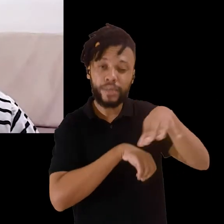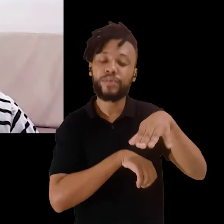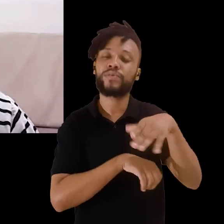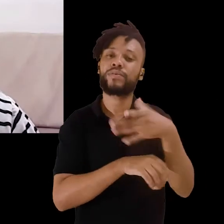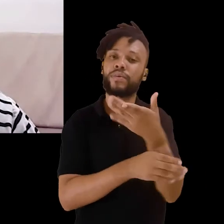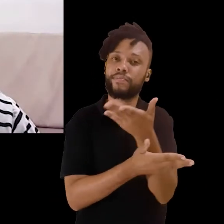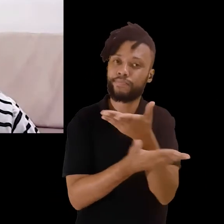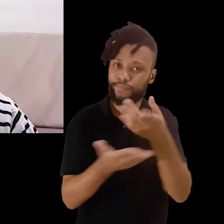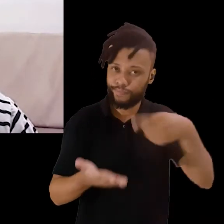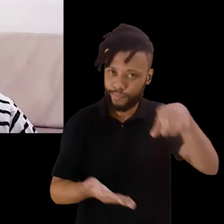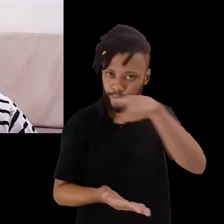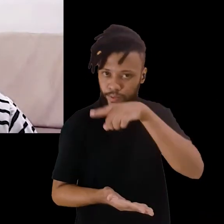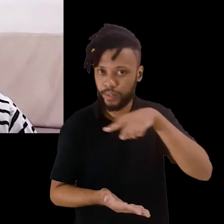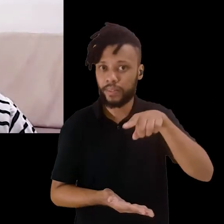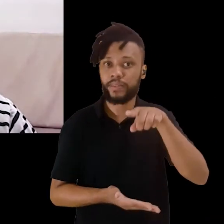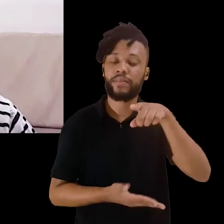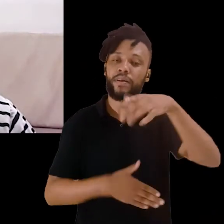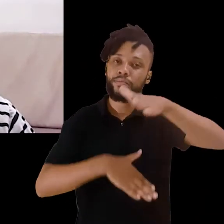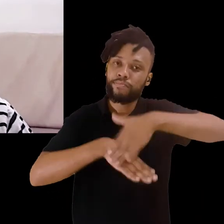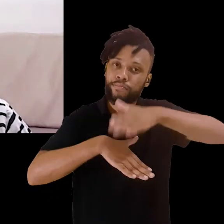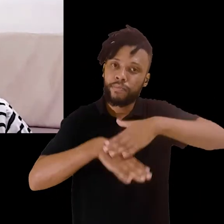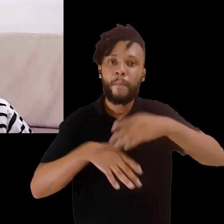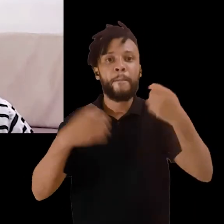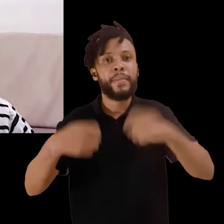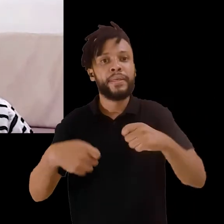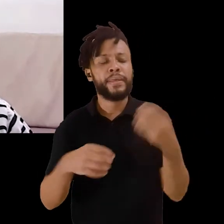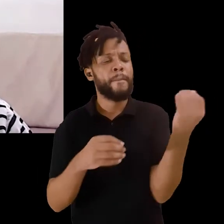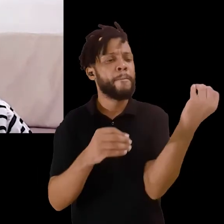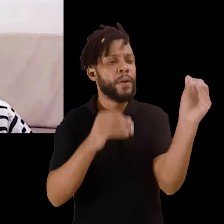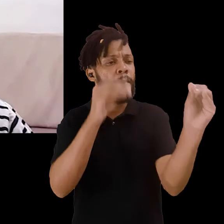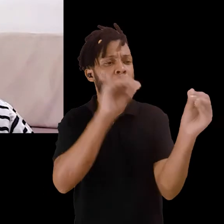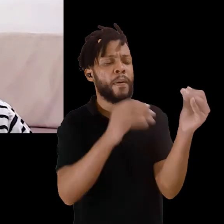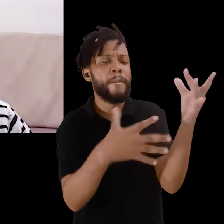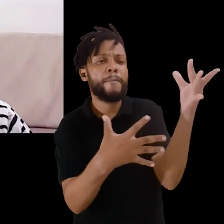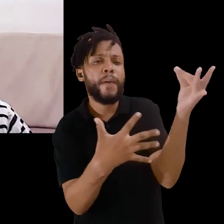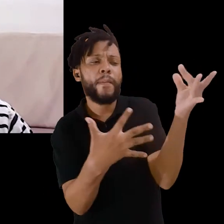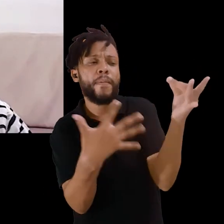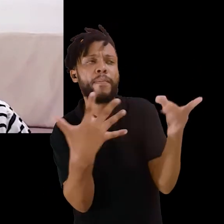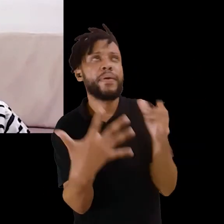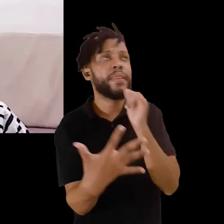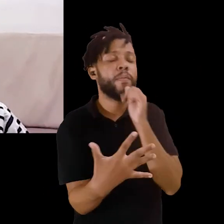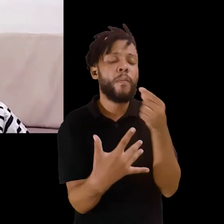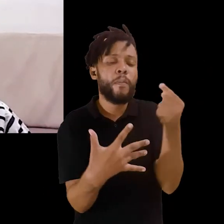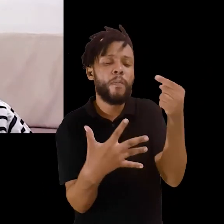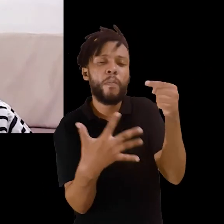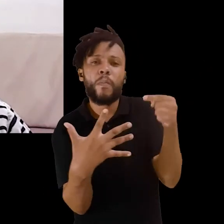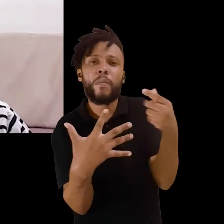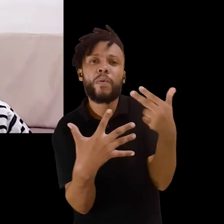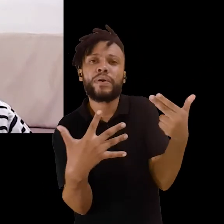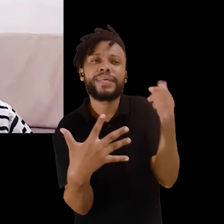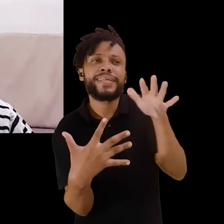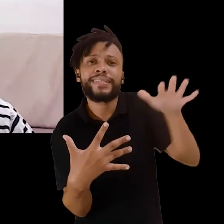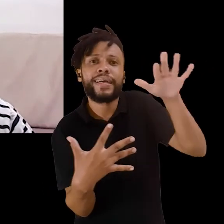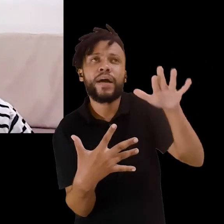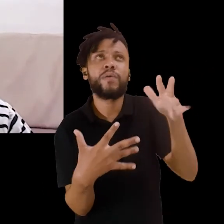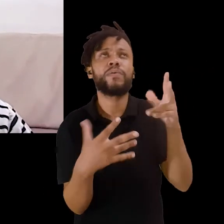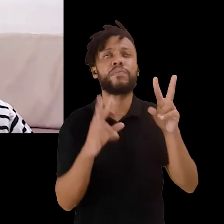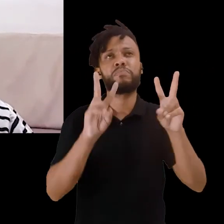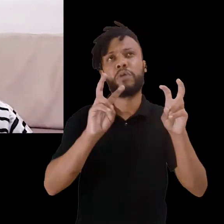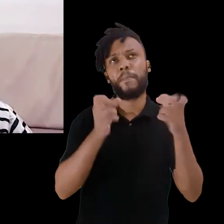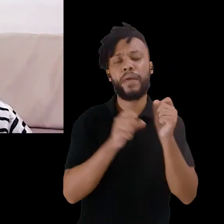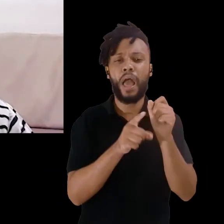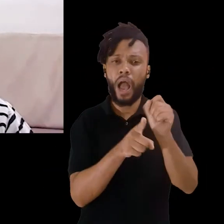que eu dou é você detalhar bastante um item mais genérico. Então, quando você fala de locação